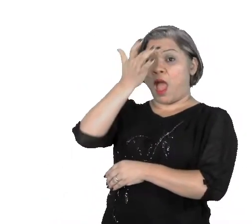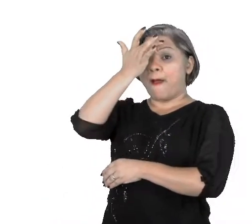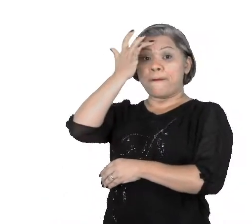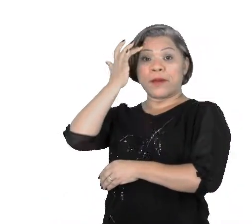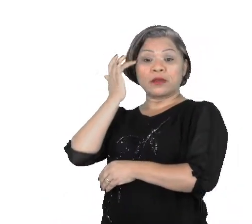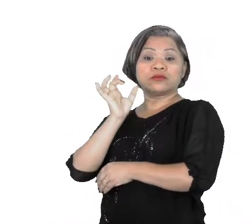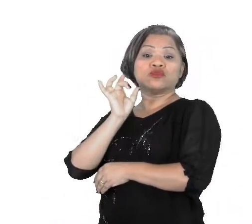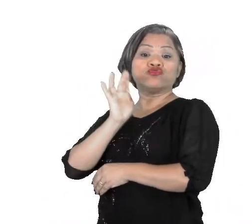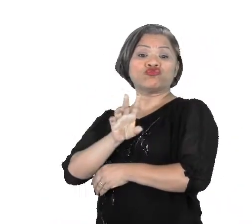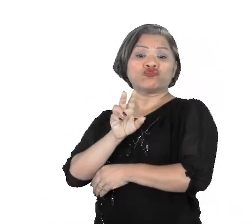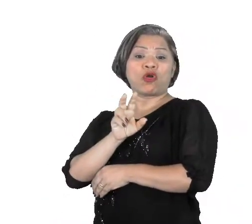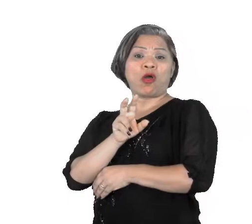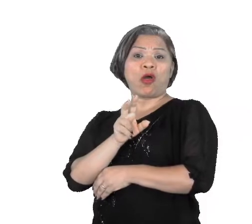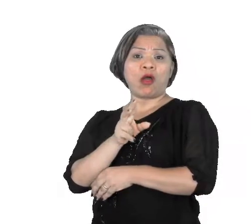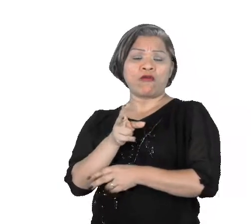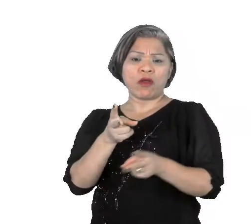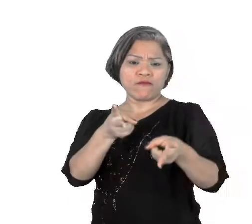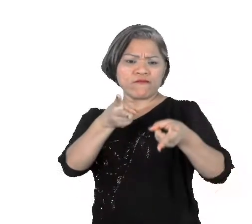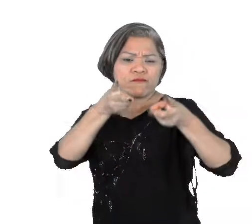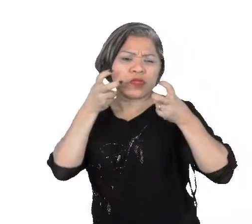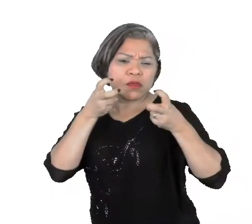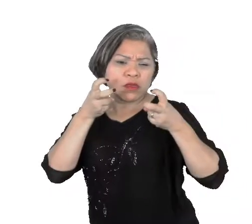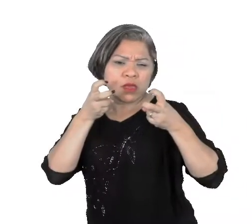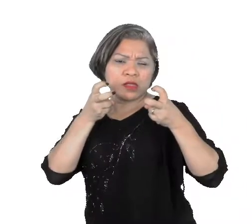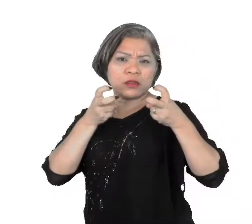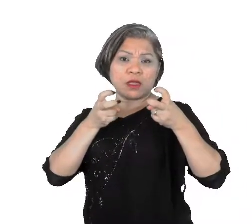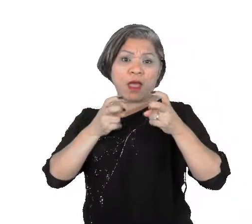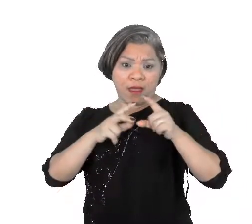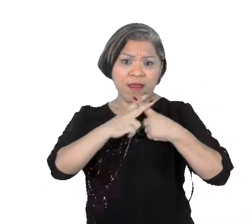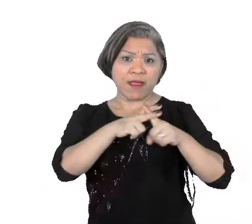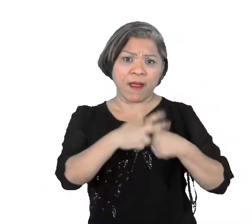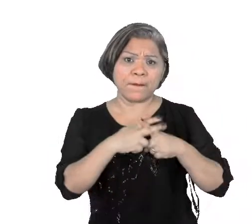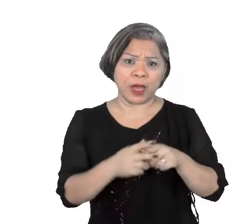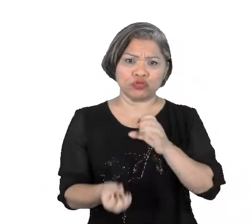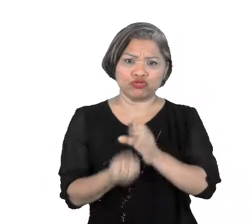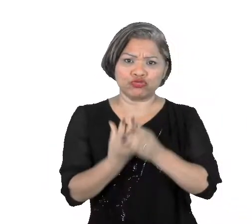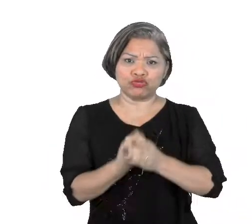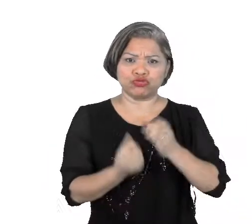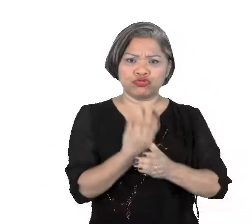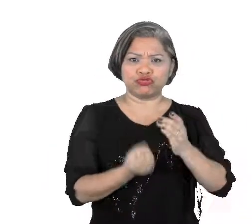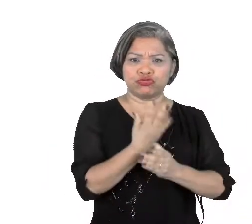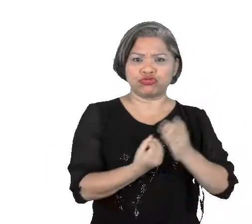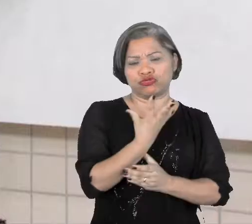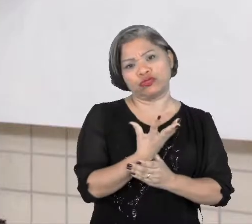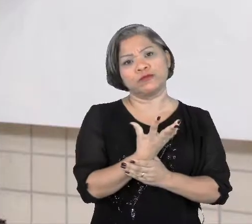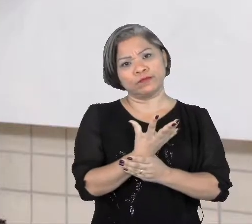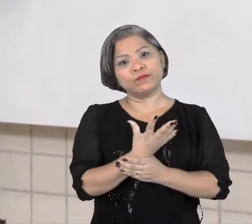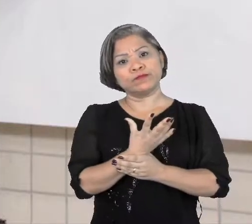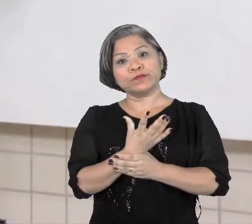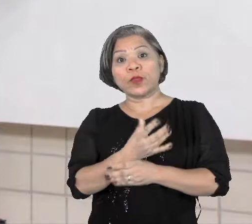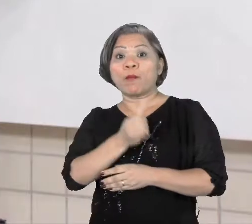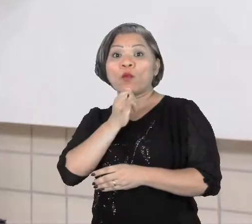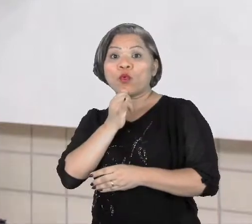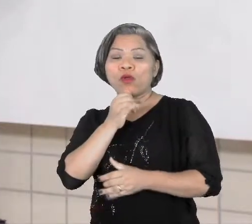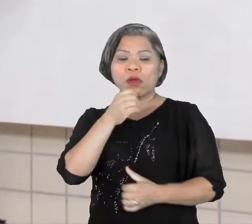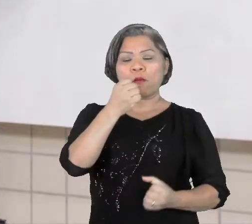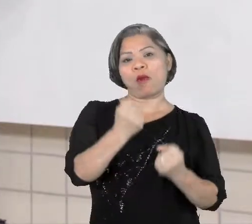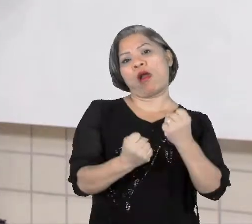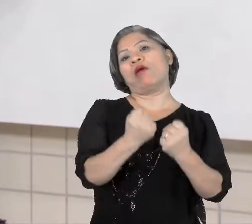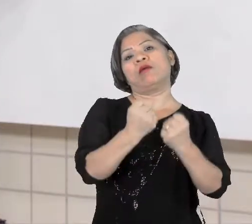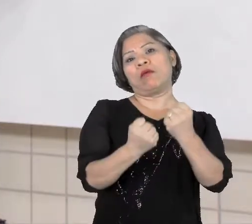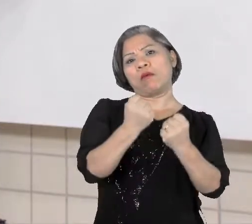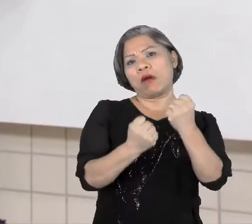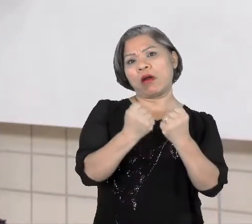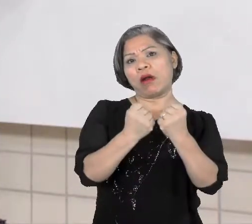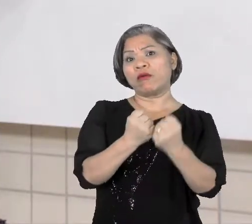da máquina e a máquina vai produzir numa velocidade muito acelerada. A produção, por exemplo, de automóveis é